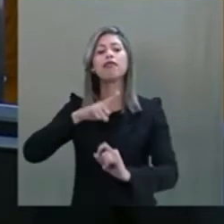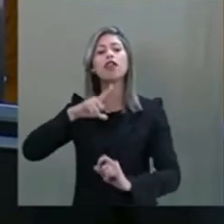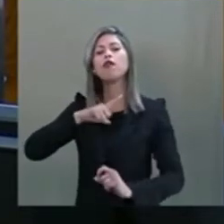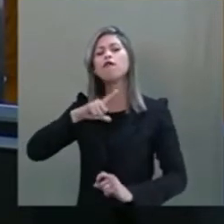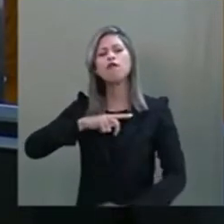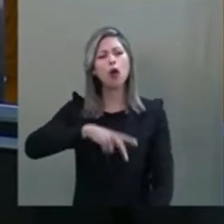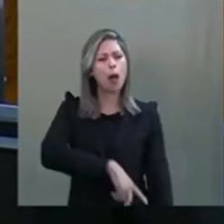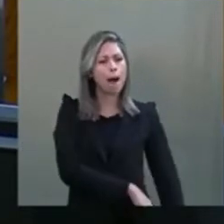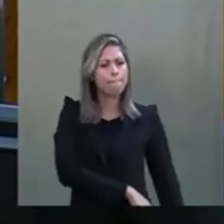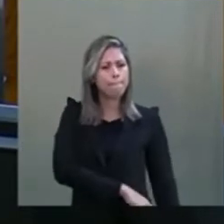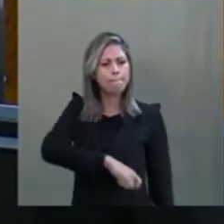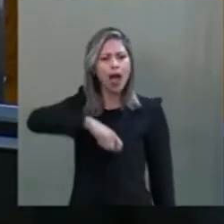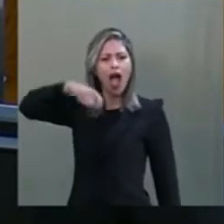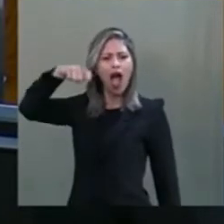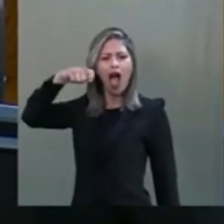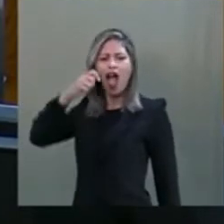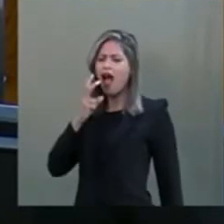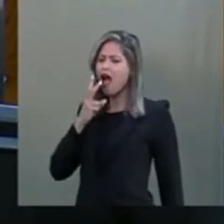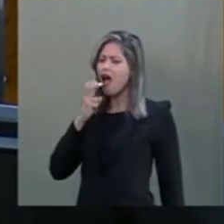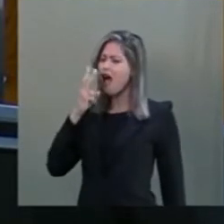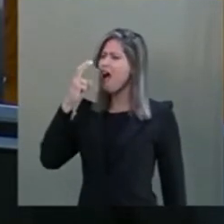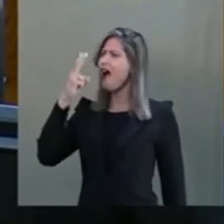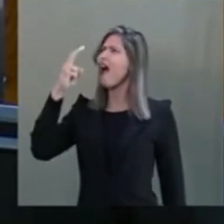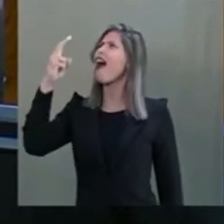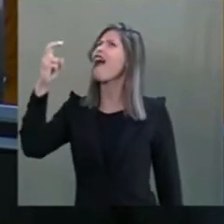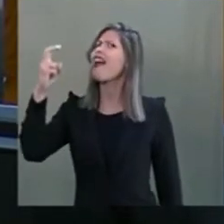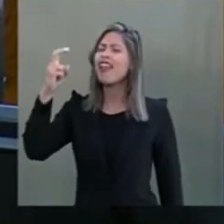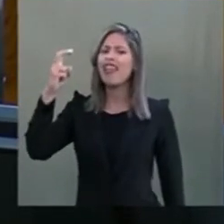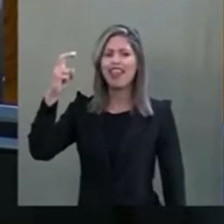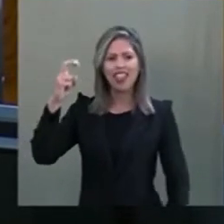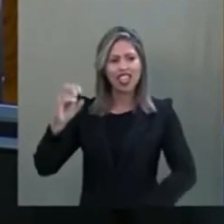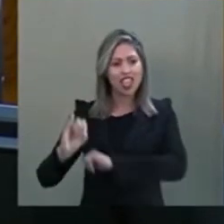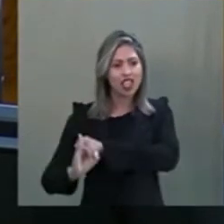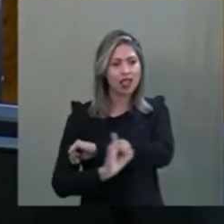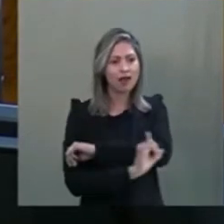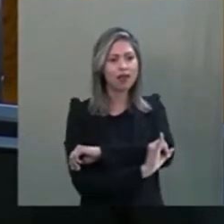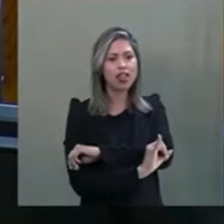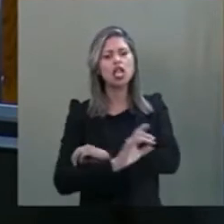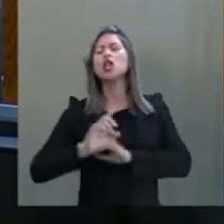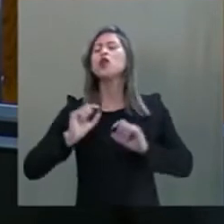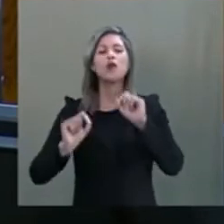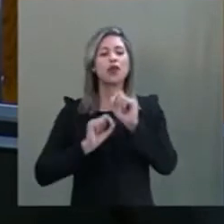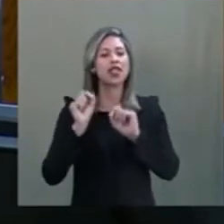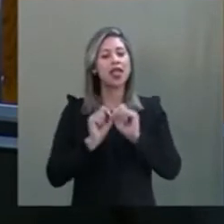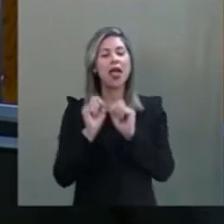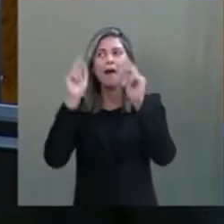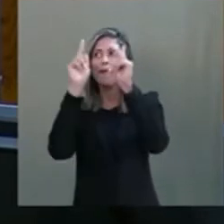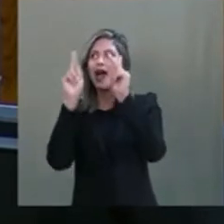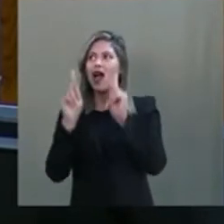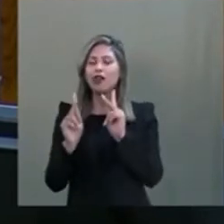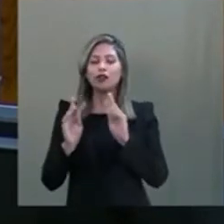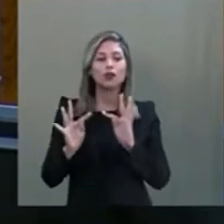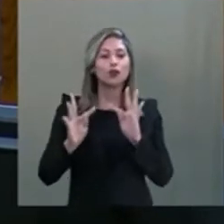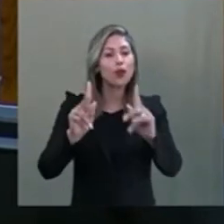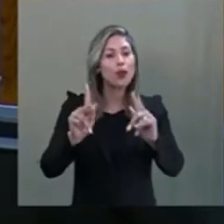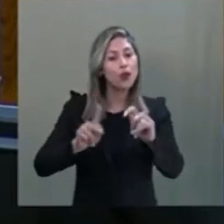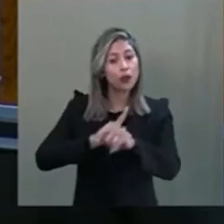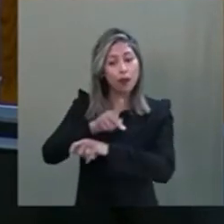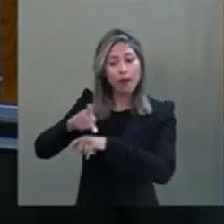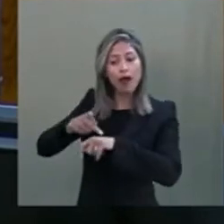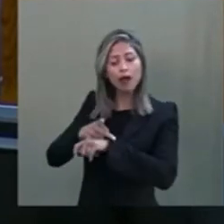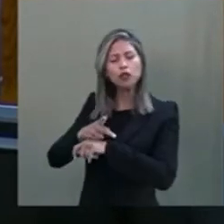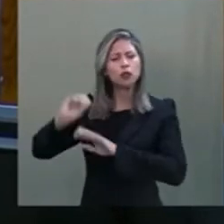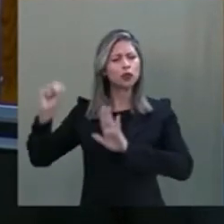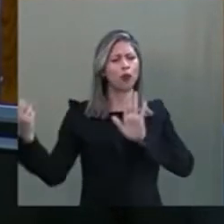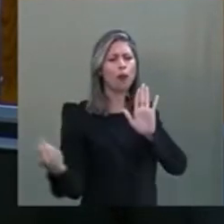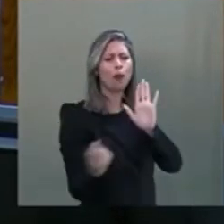Ipiranga é digno de orgulho para todo o país. Sua simbologia desperta algo